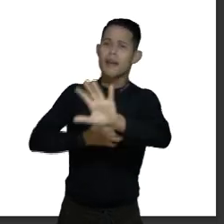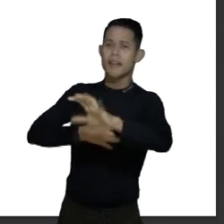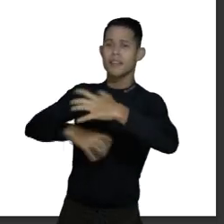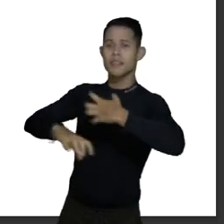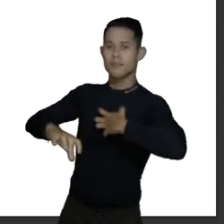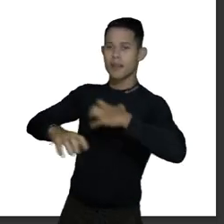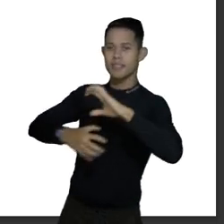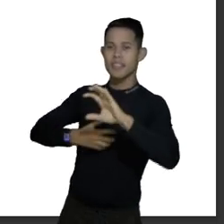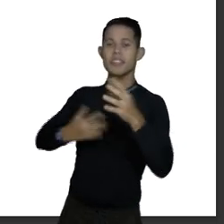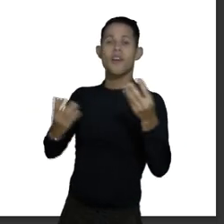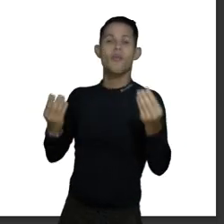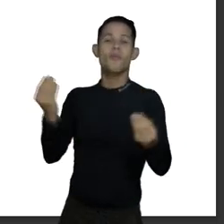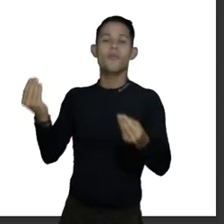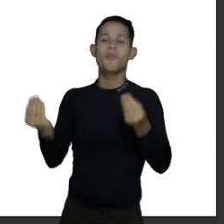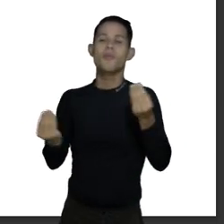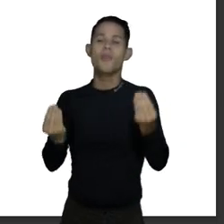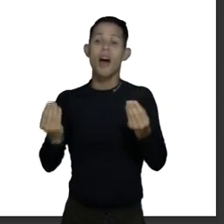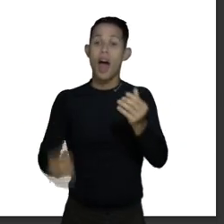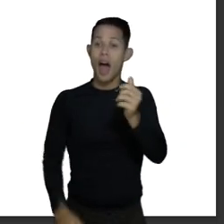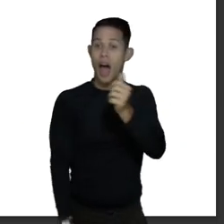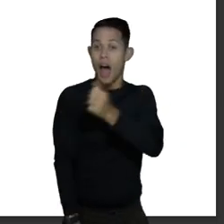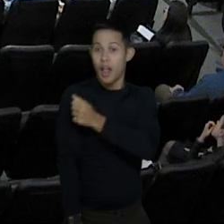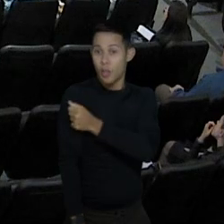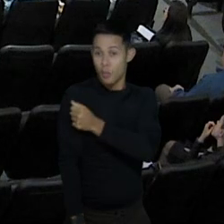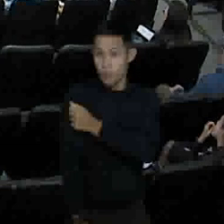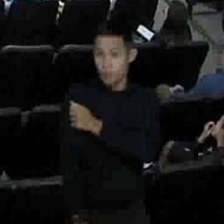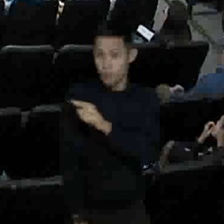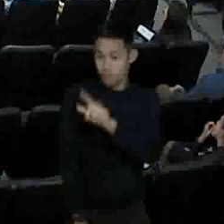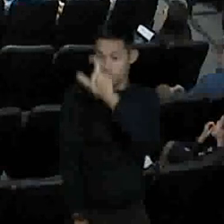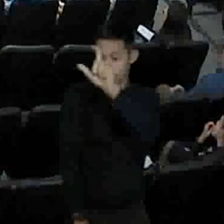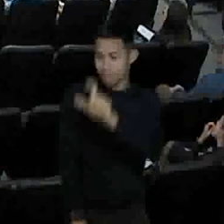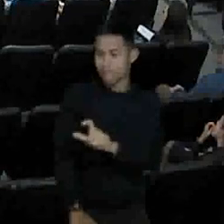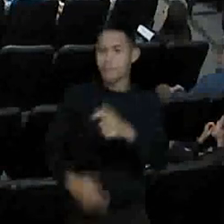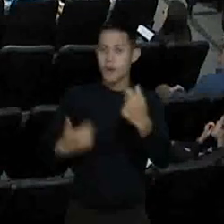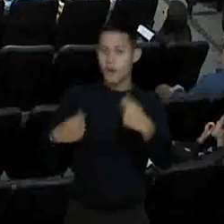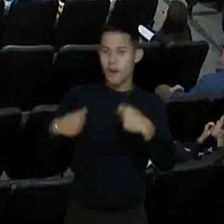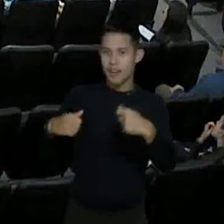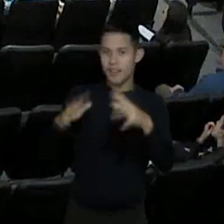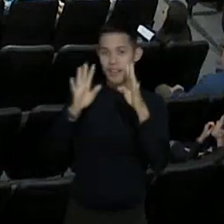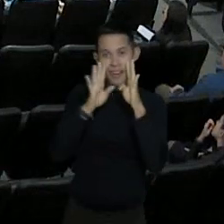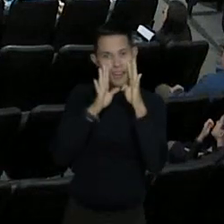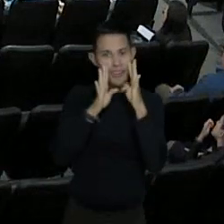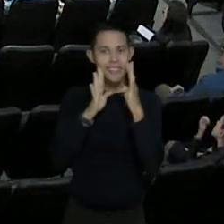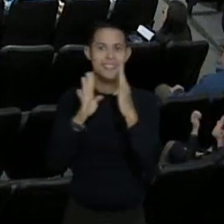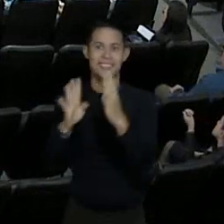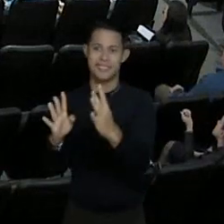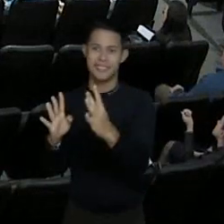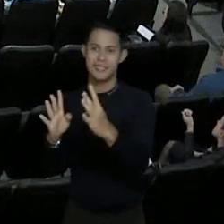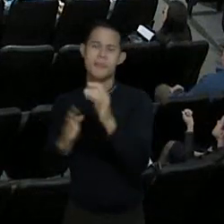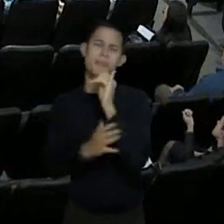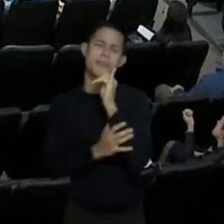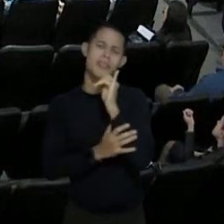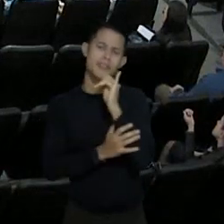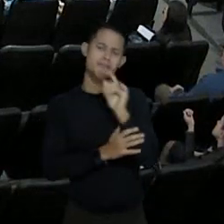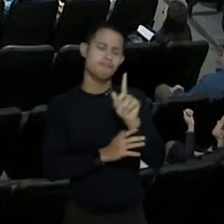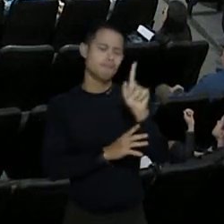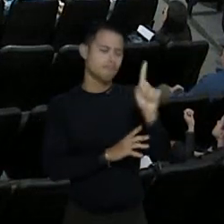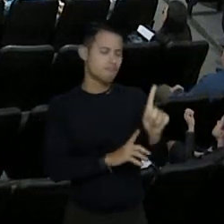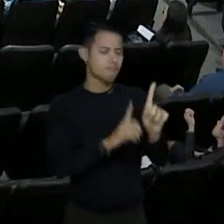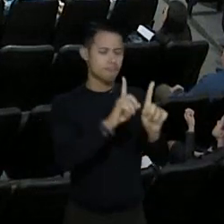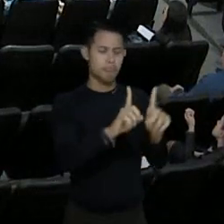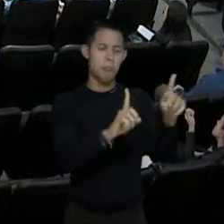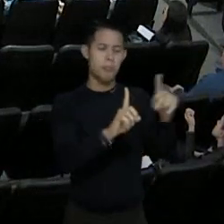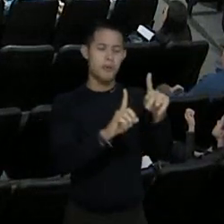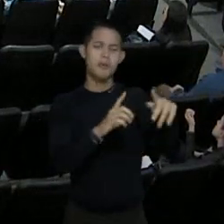precisa ser ouvido né muitas vezes eh a inê aqui a Ângela muita gente falou A